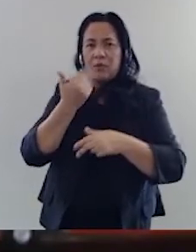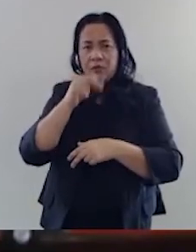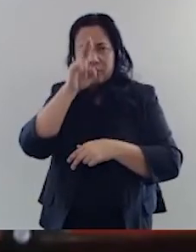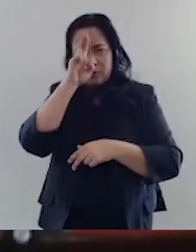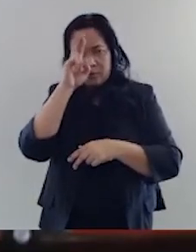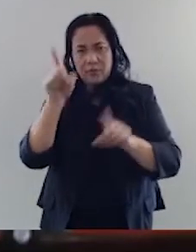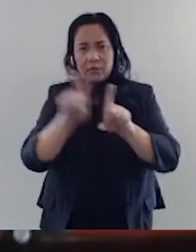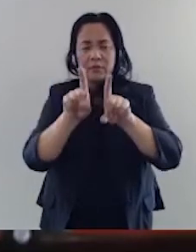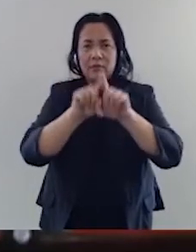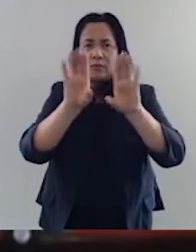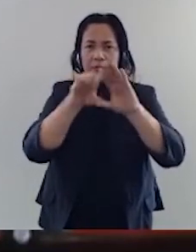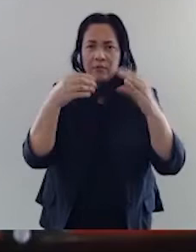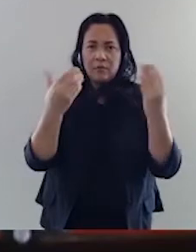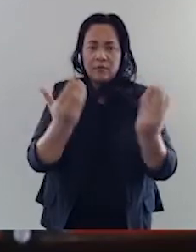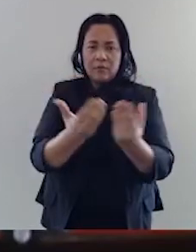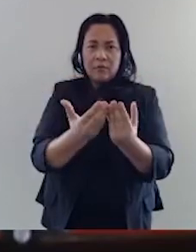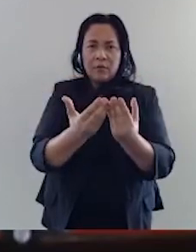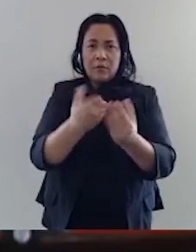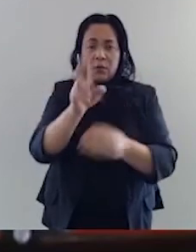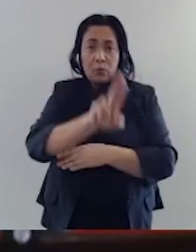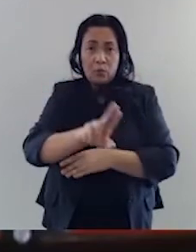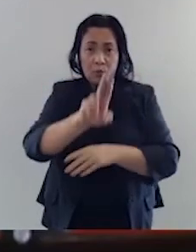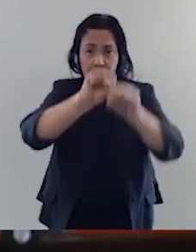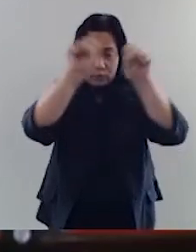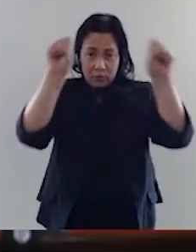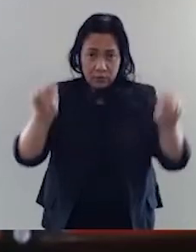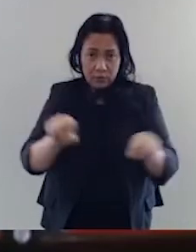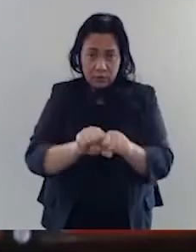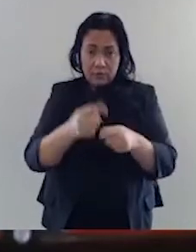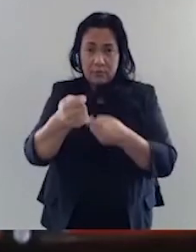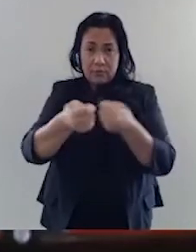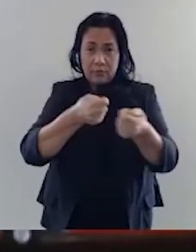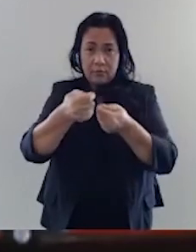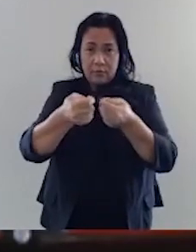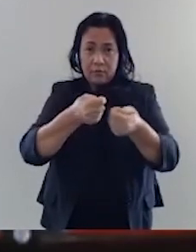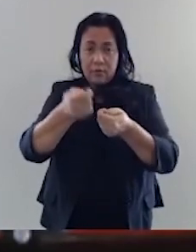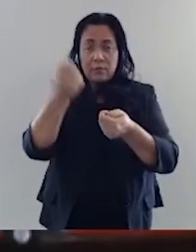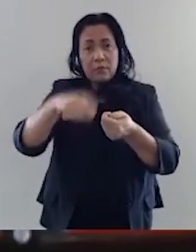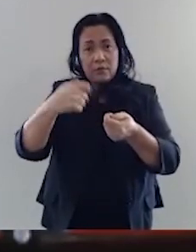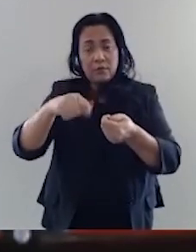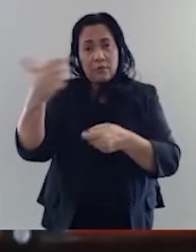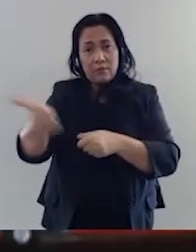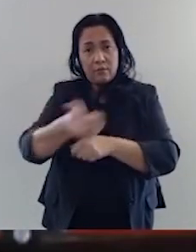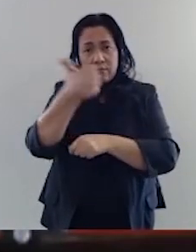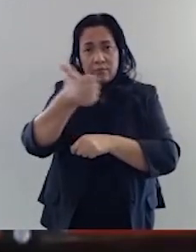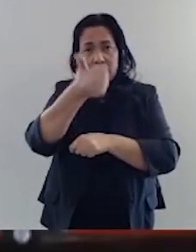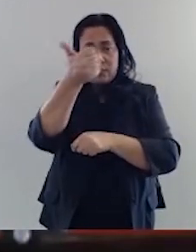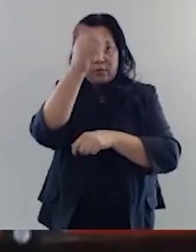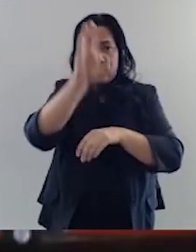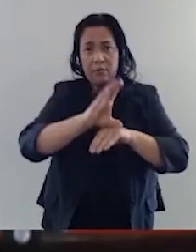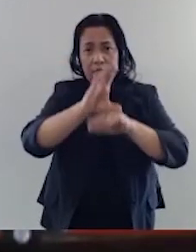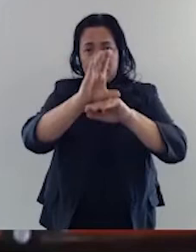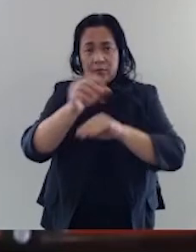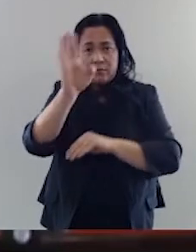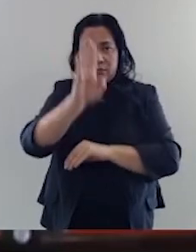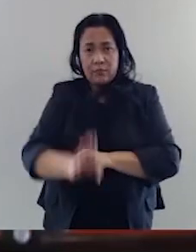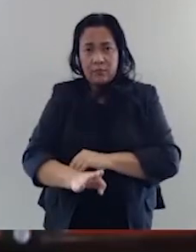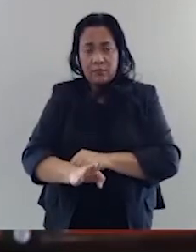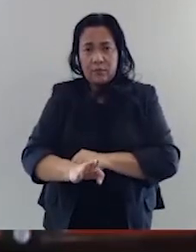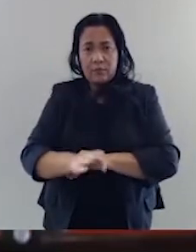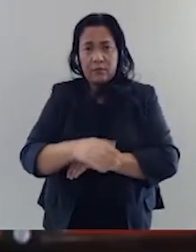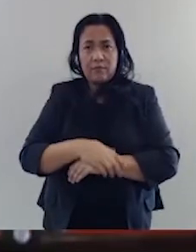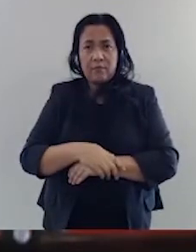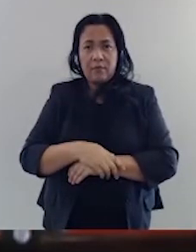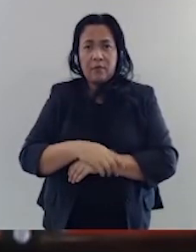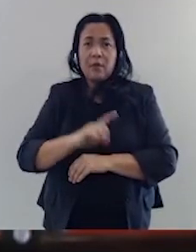desse sistema de controle era o futuro da Constituição brasileira e de sua eficácia. E é o que